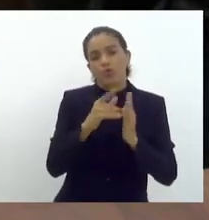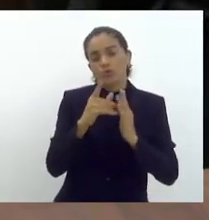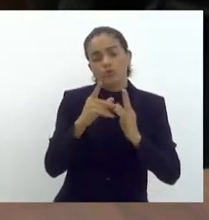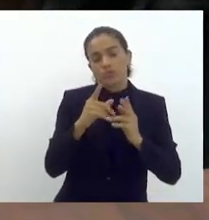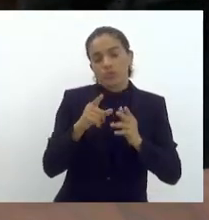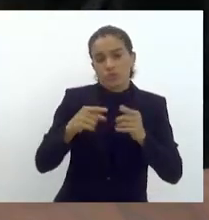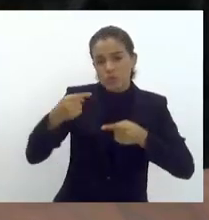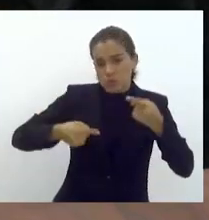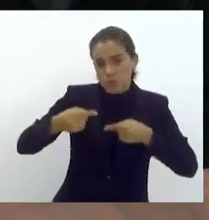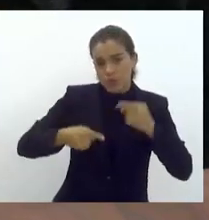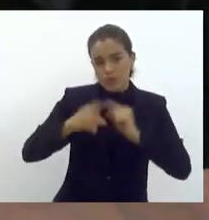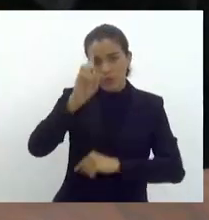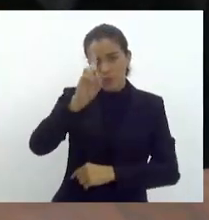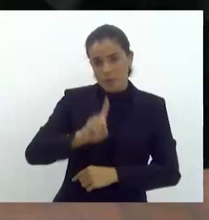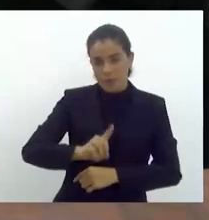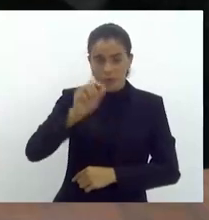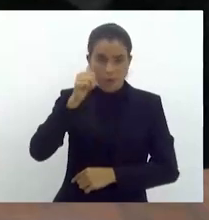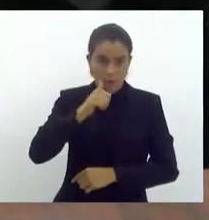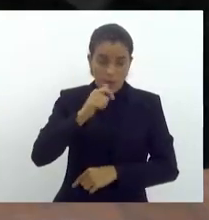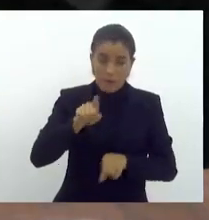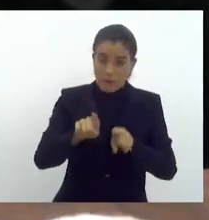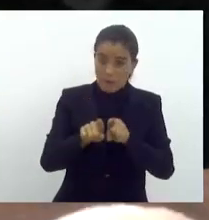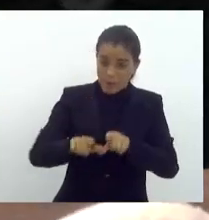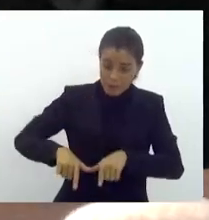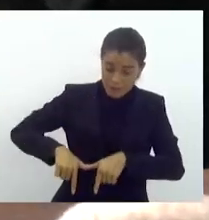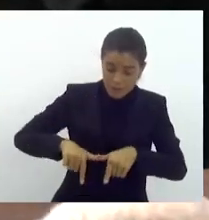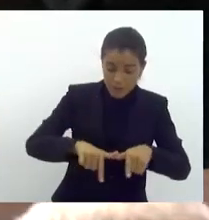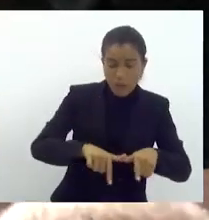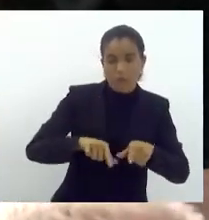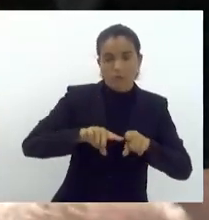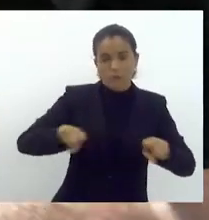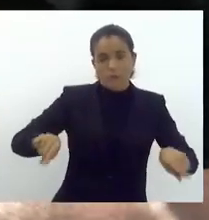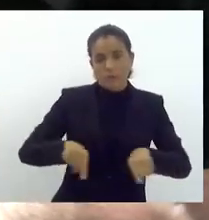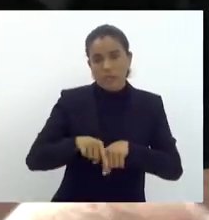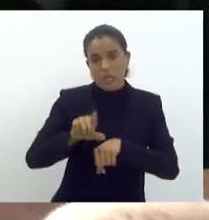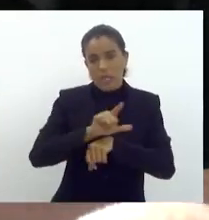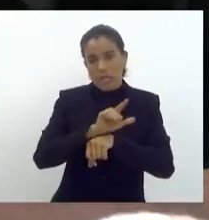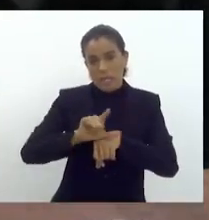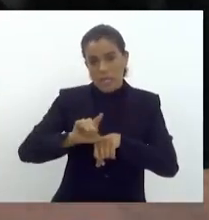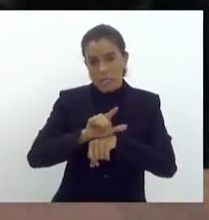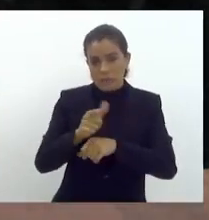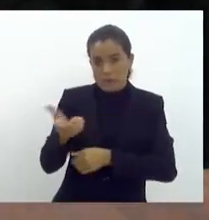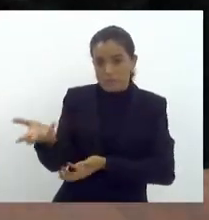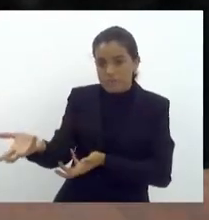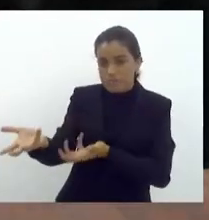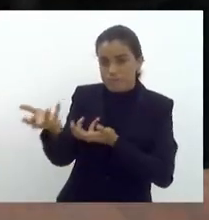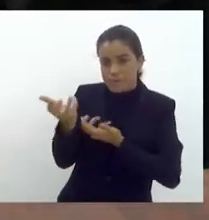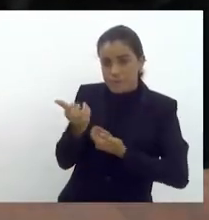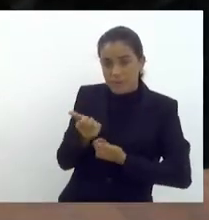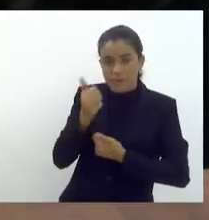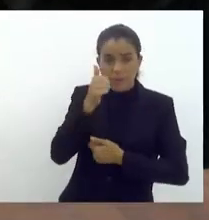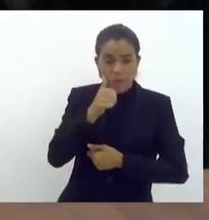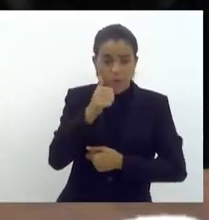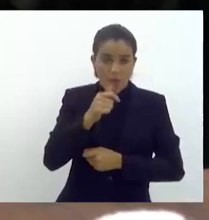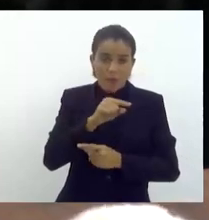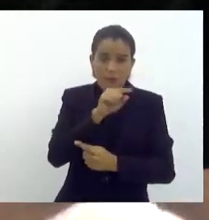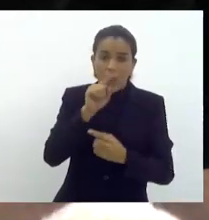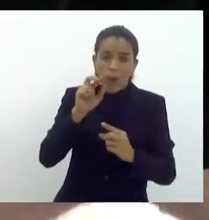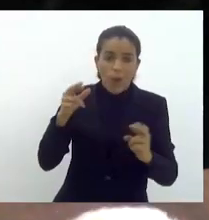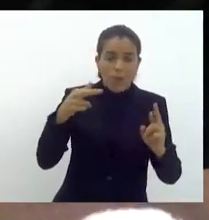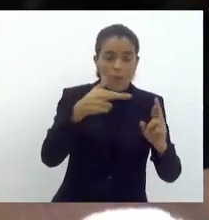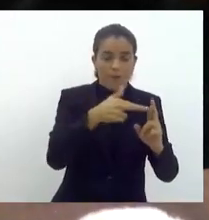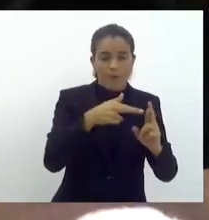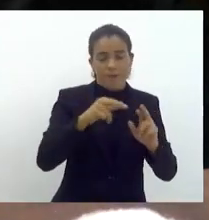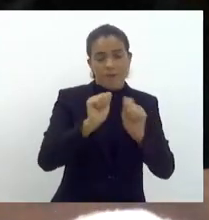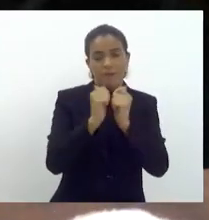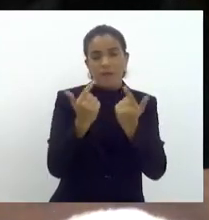mulher mas também da atuação da sala lilás que recebe essas mulheres e tem como referência Assembleia Legislativa muito